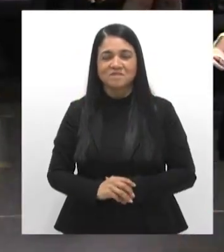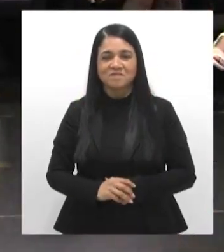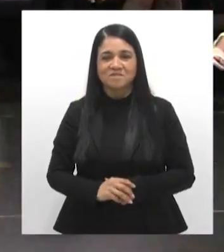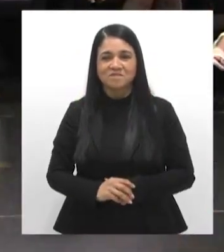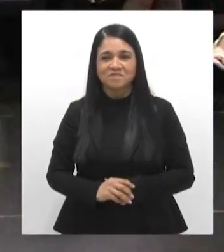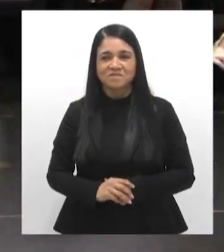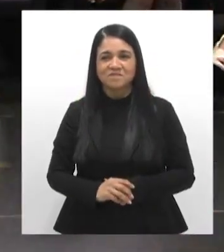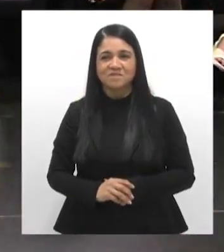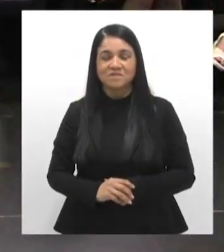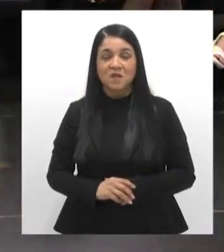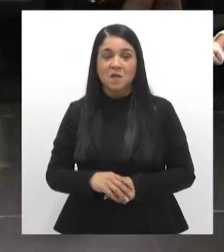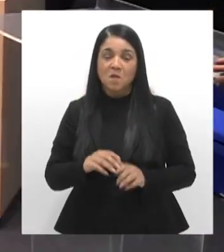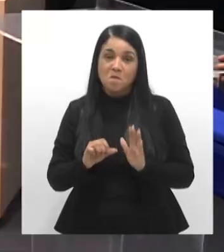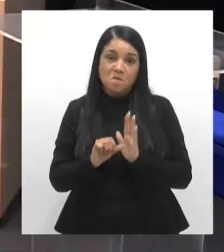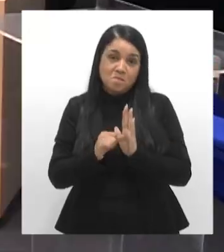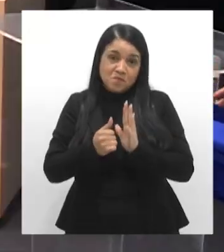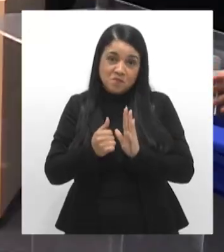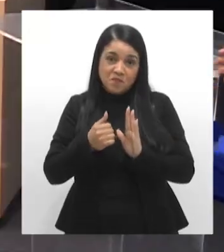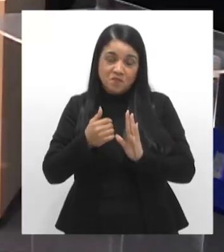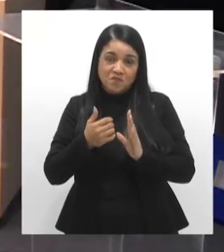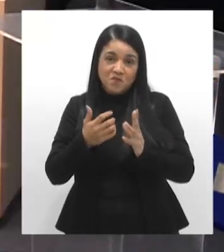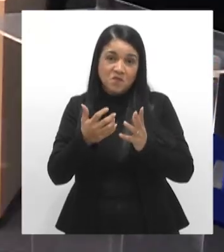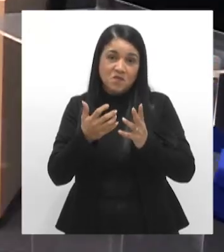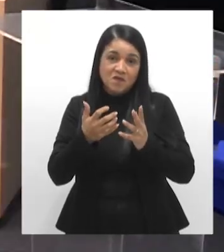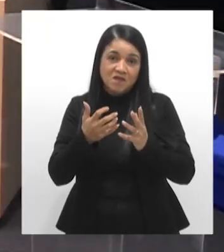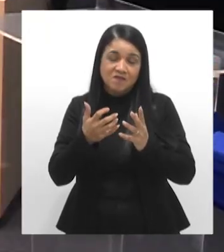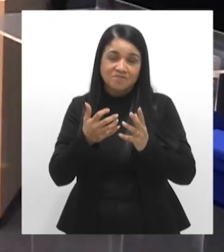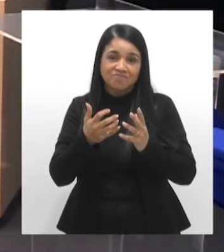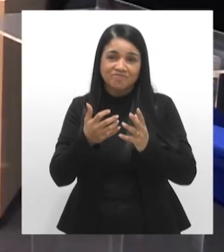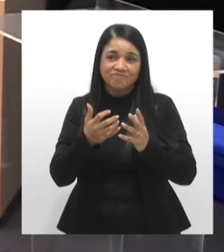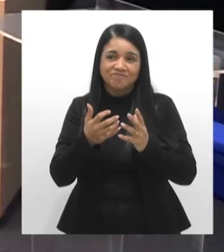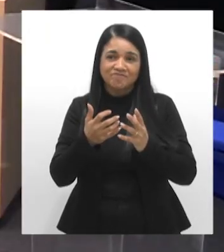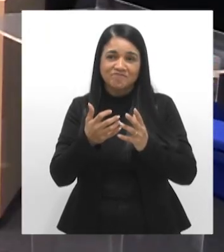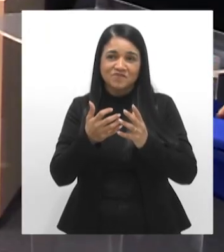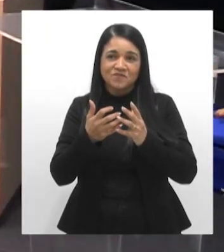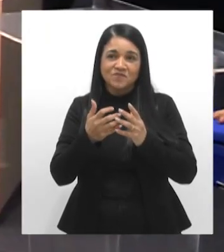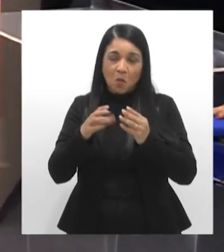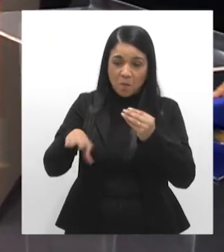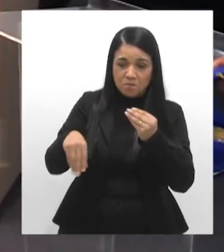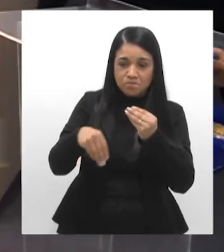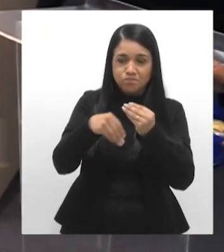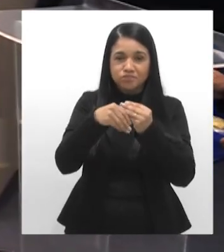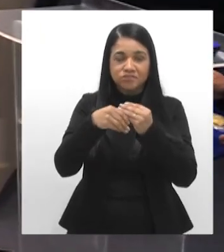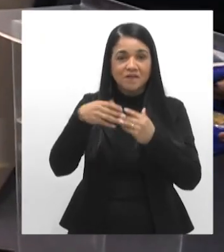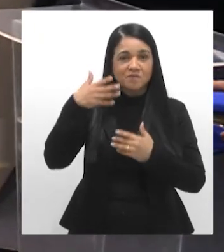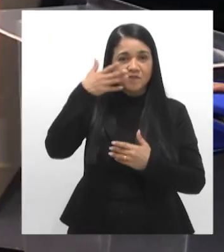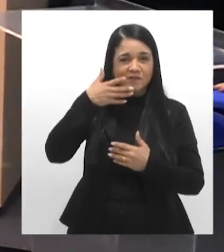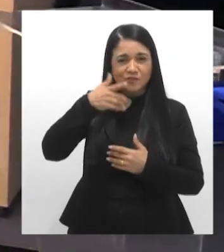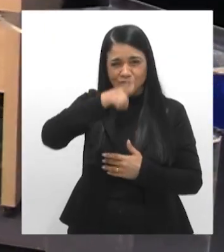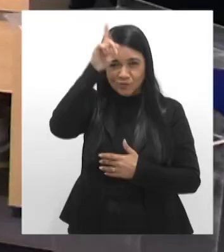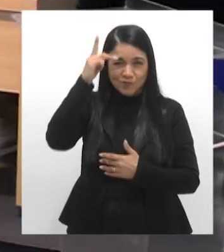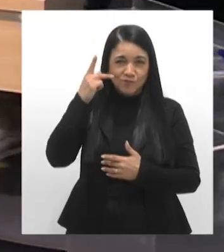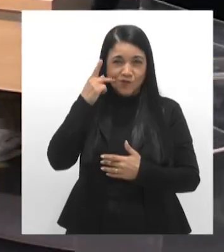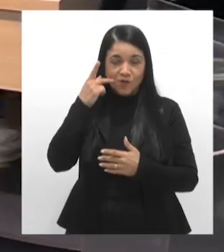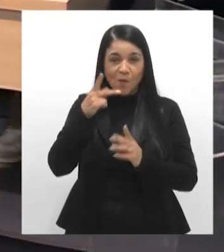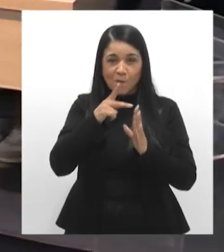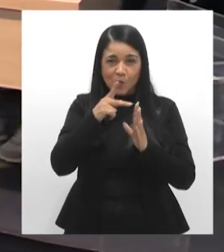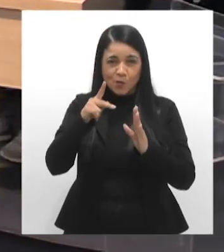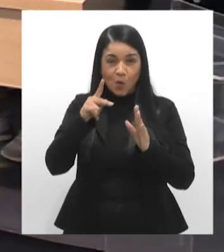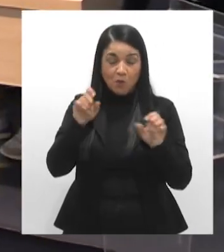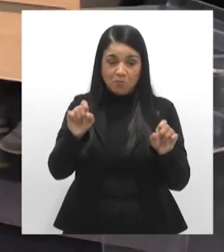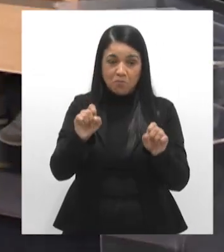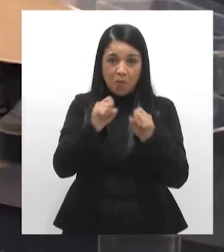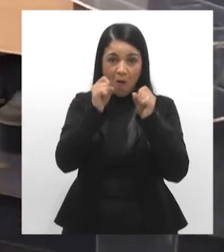Não, pessoal, primeiro eu queria... Estou pegando carona numa das falas do deputado Luiz Paulo, que diz que o protocolo é feito para se quebrar.